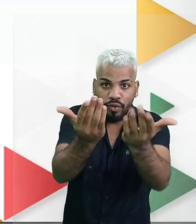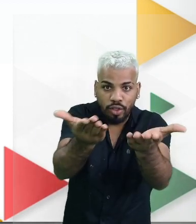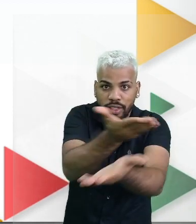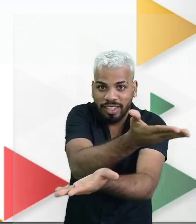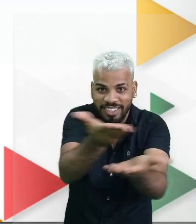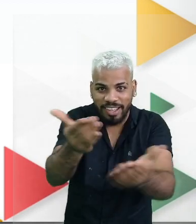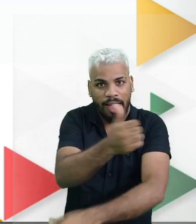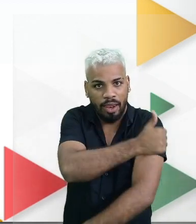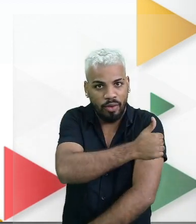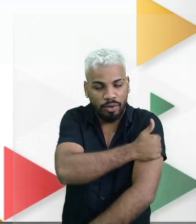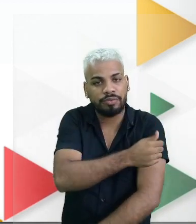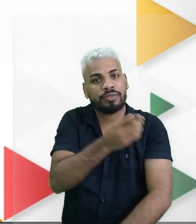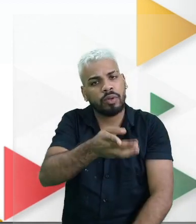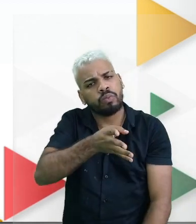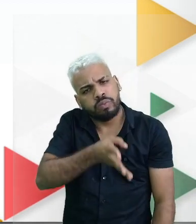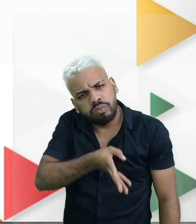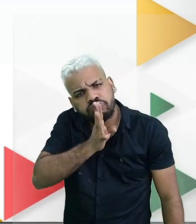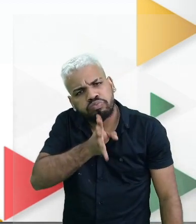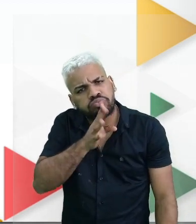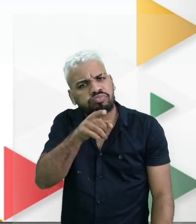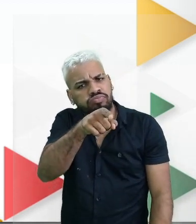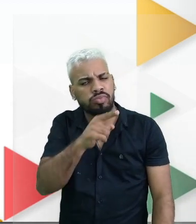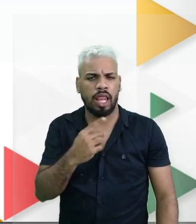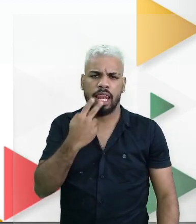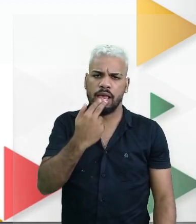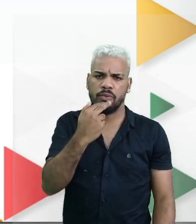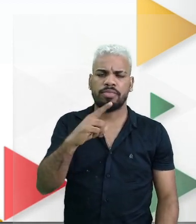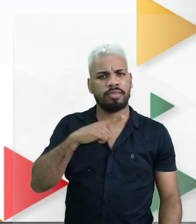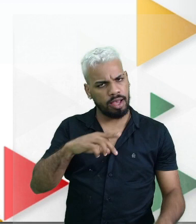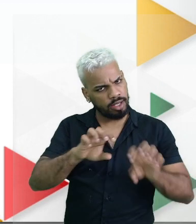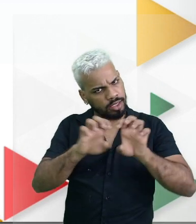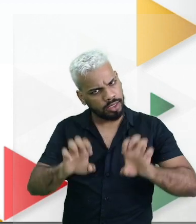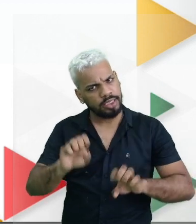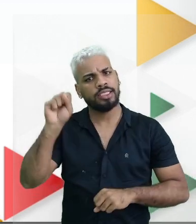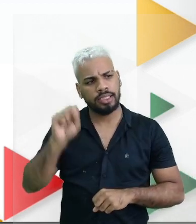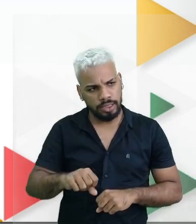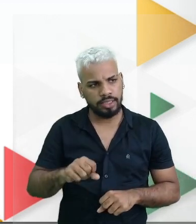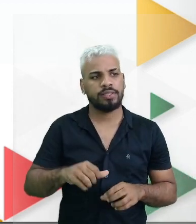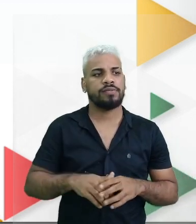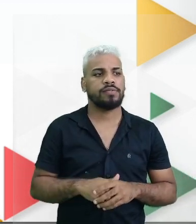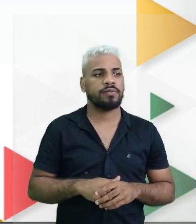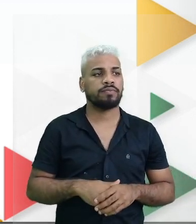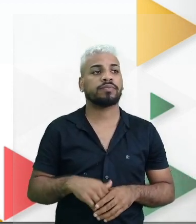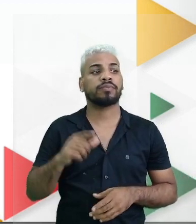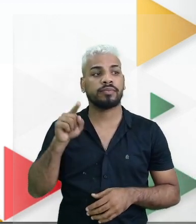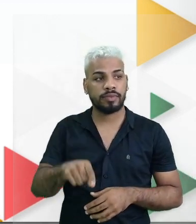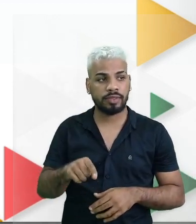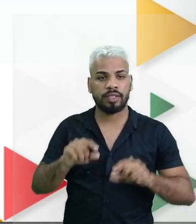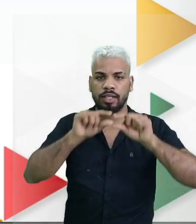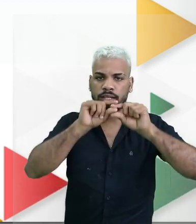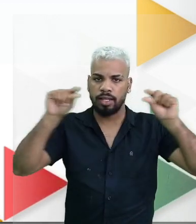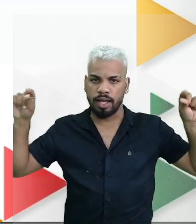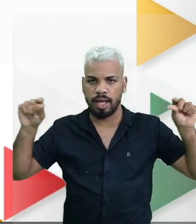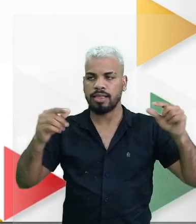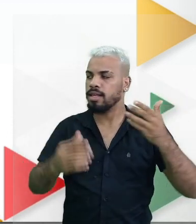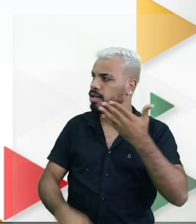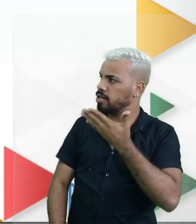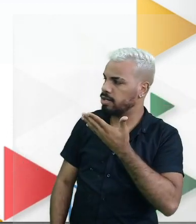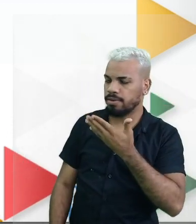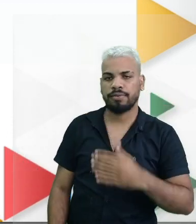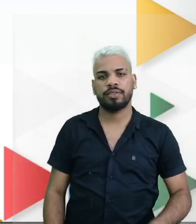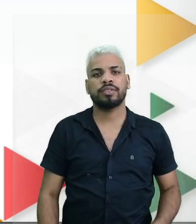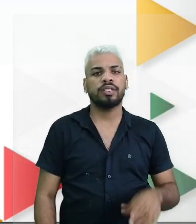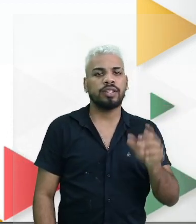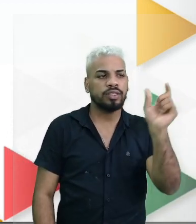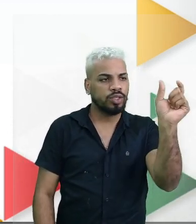estudante, conheça que a sua língua tem uma estrutura. Essa é a ordem direta da língua portuguesa.